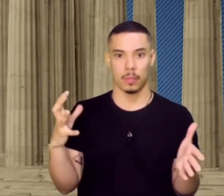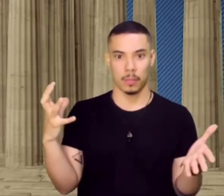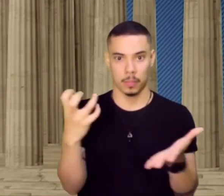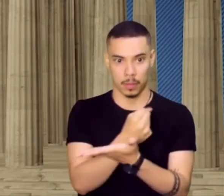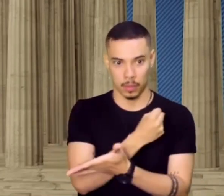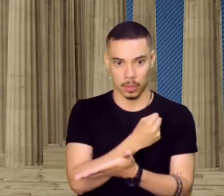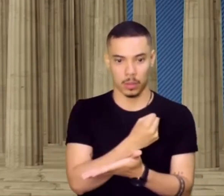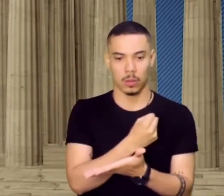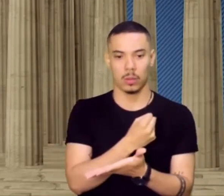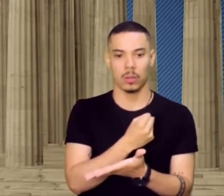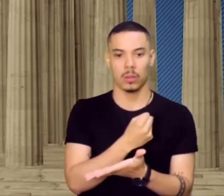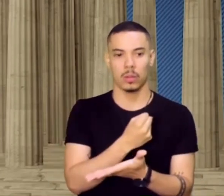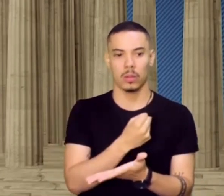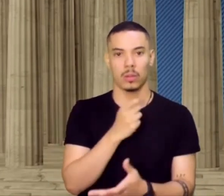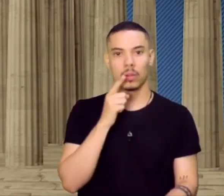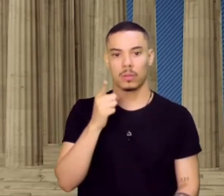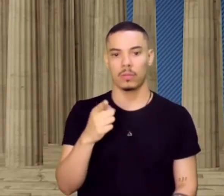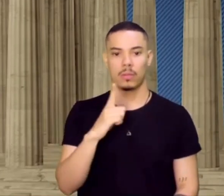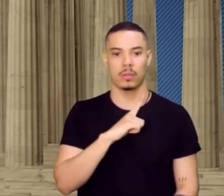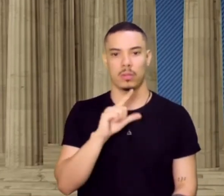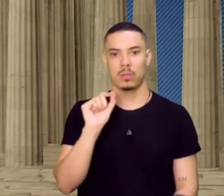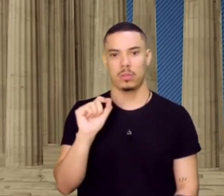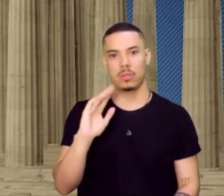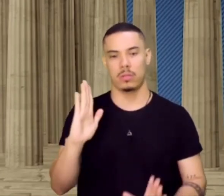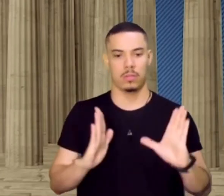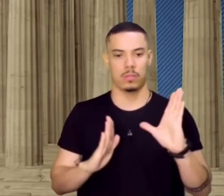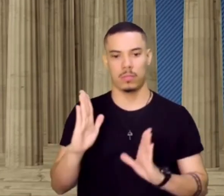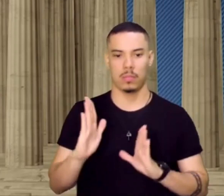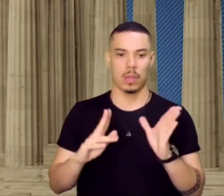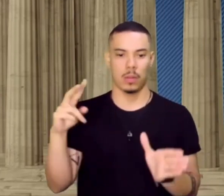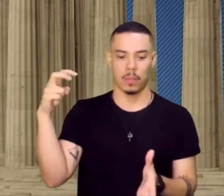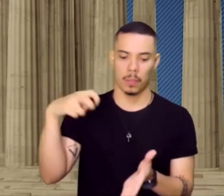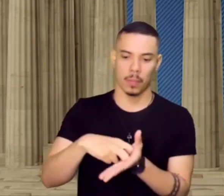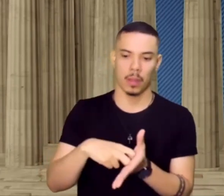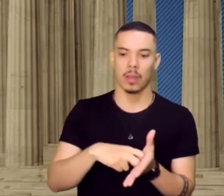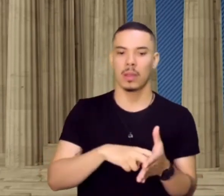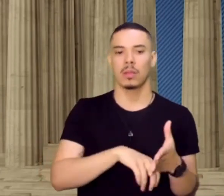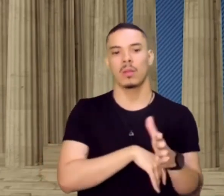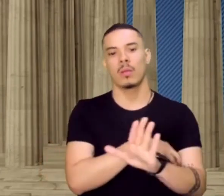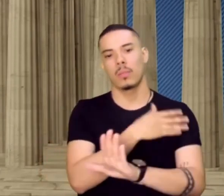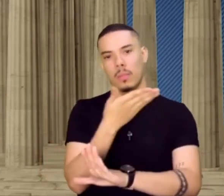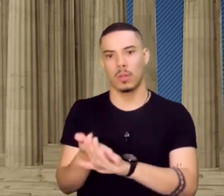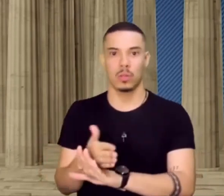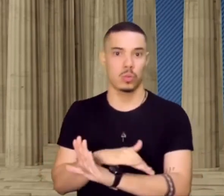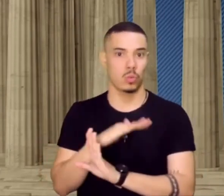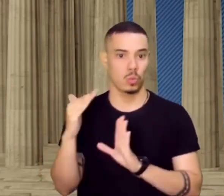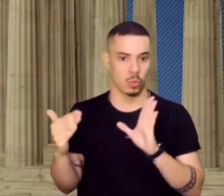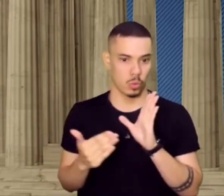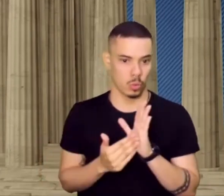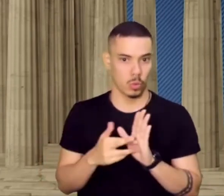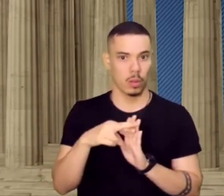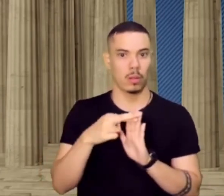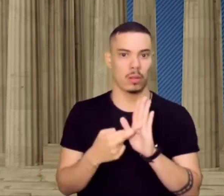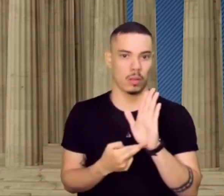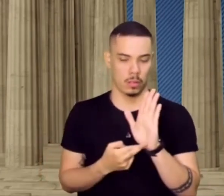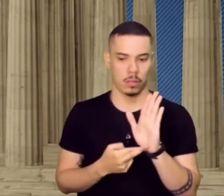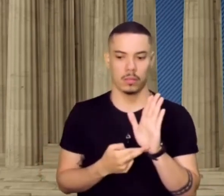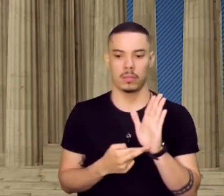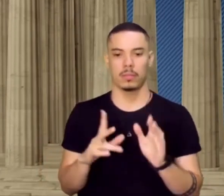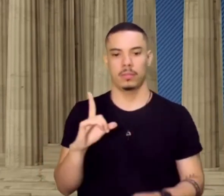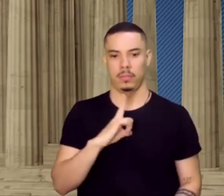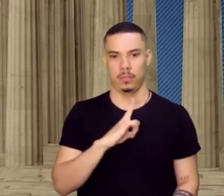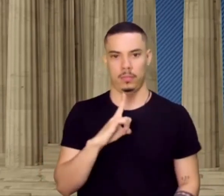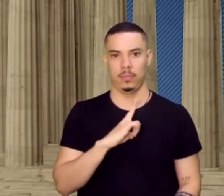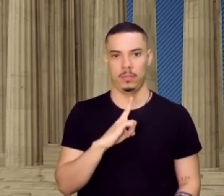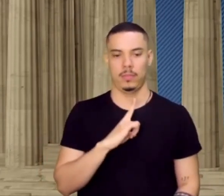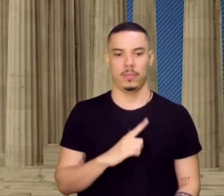flagrante, você tem um período de reclusão, tem um processo todo, ok? Todas aquelas regras que eles